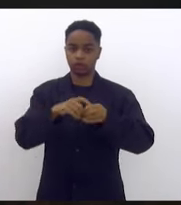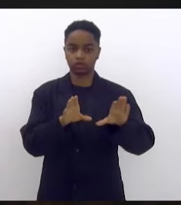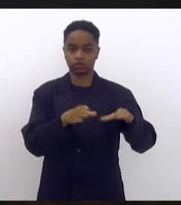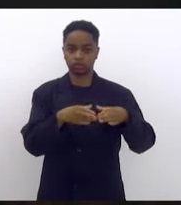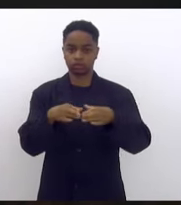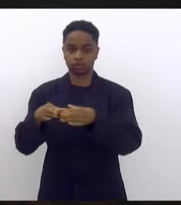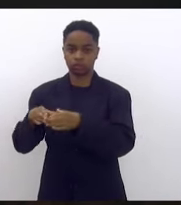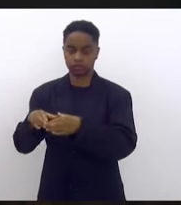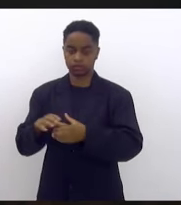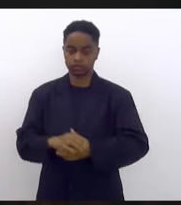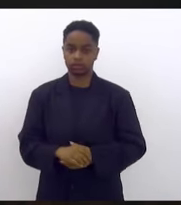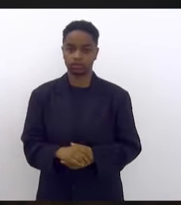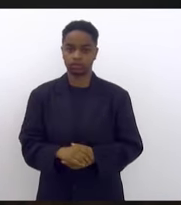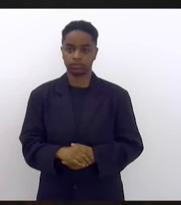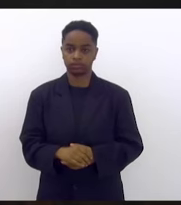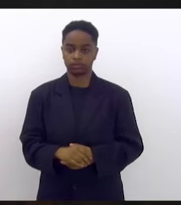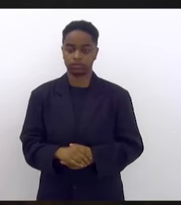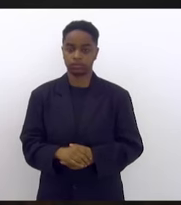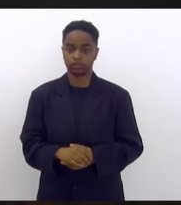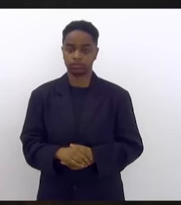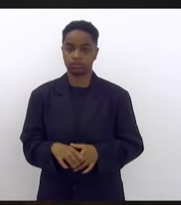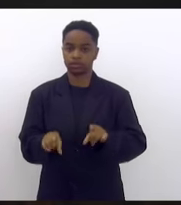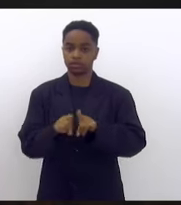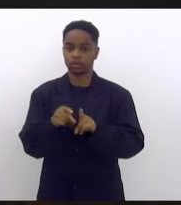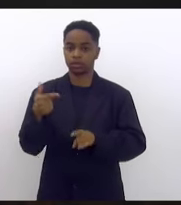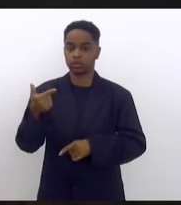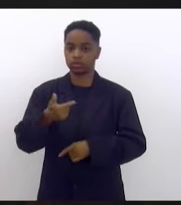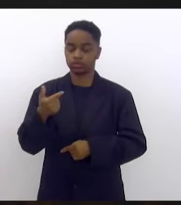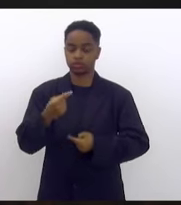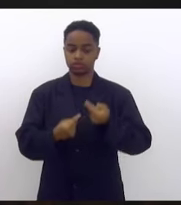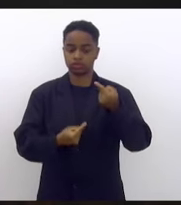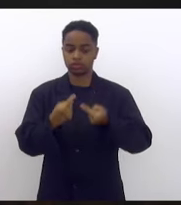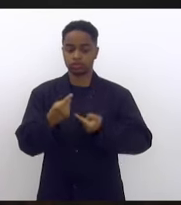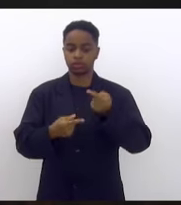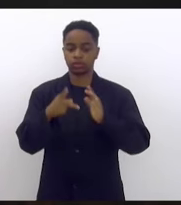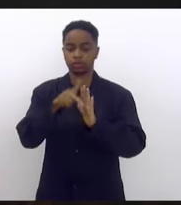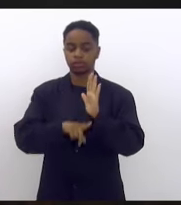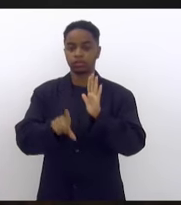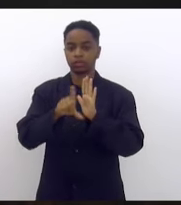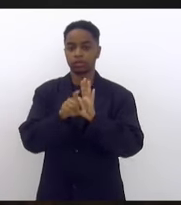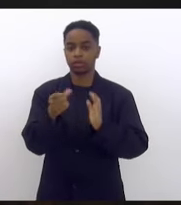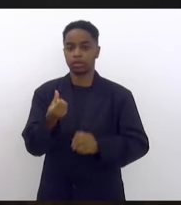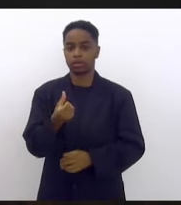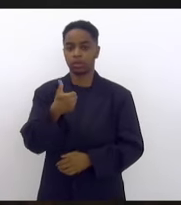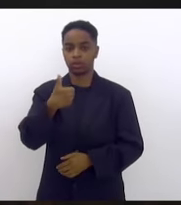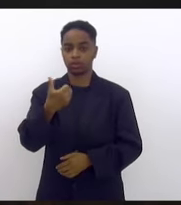comissões técnicas. Também em segunda discussão, projeto de lei número